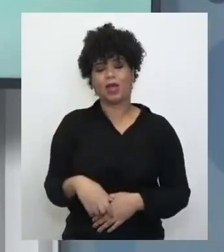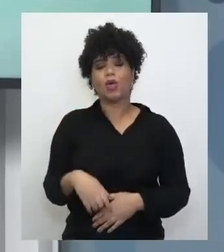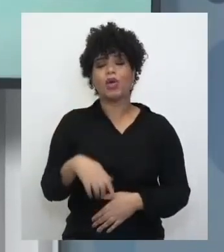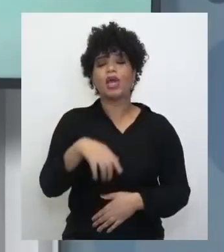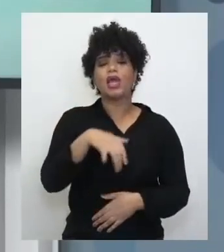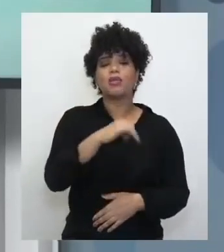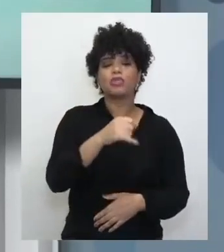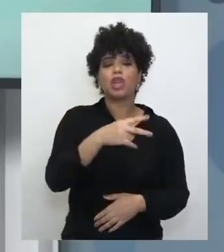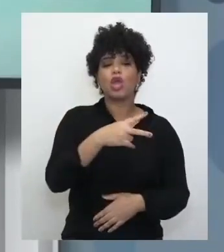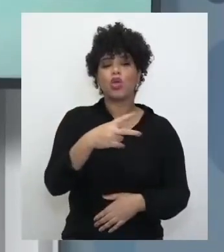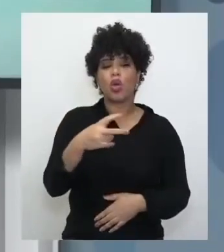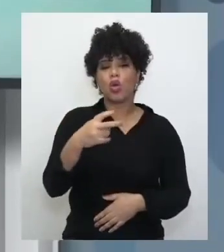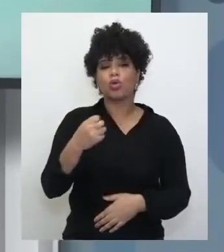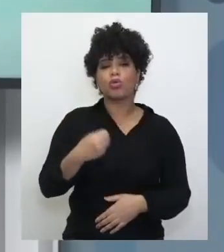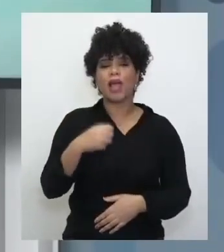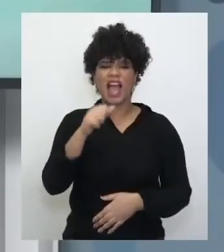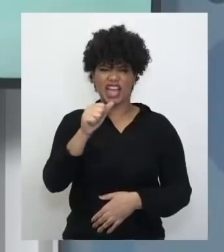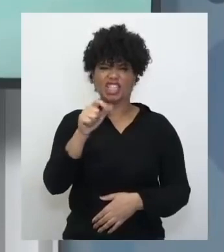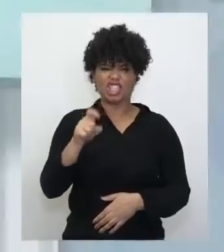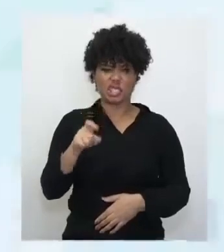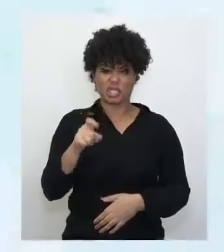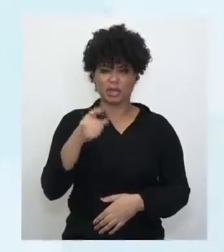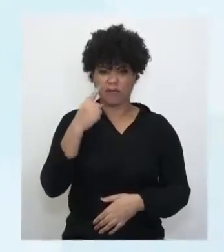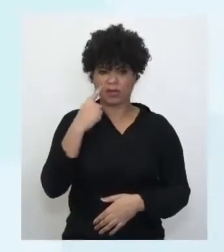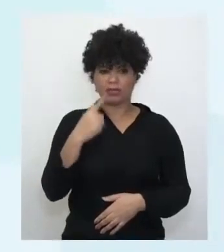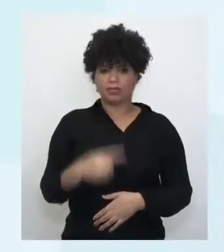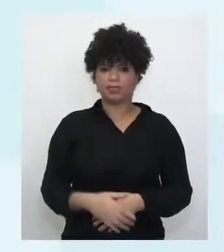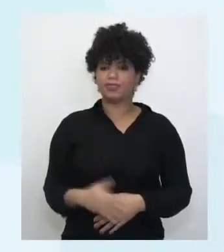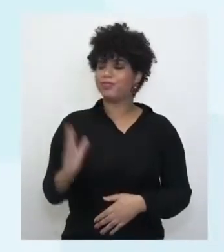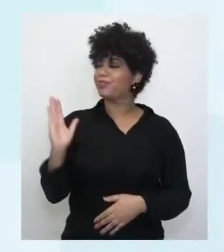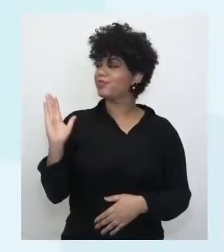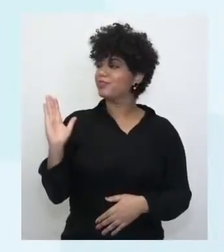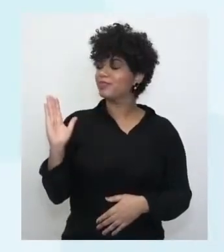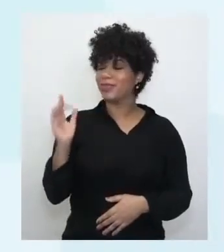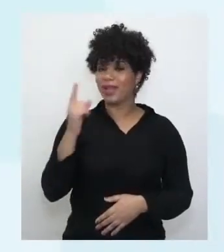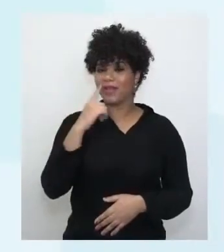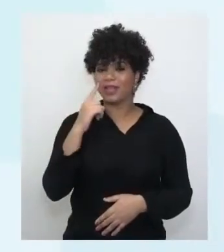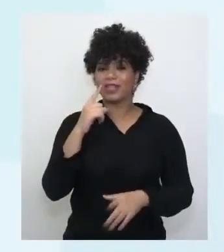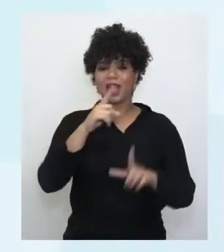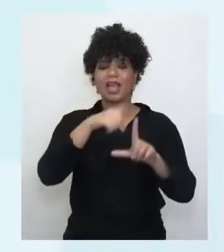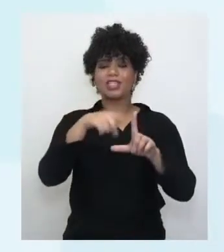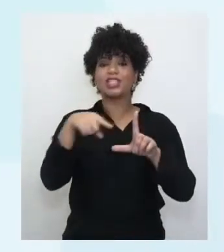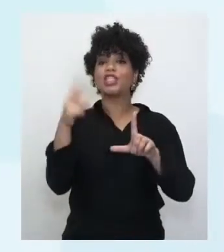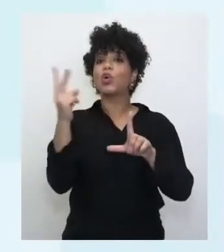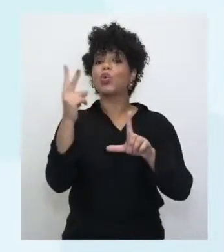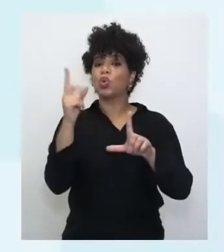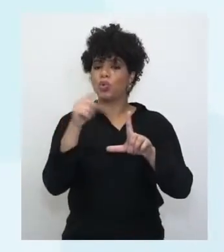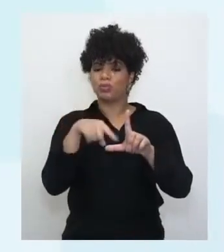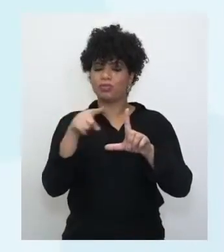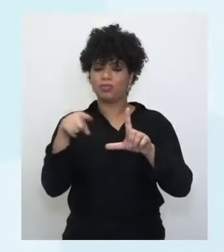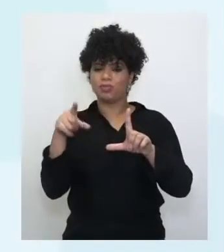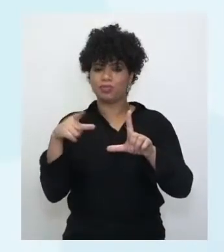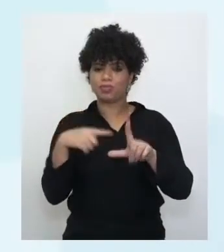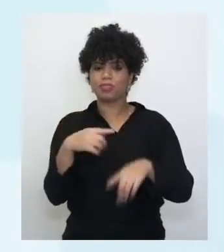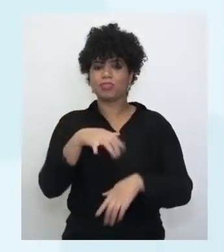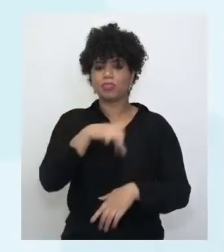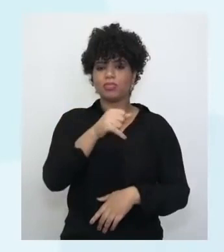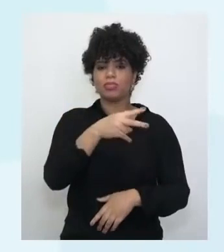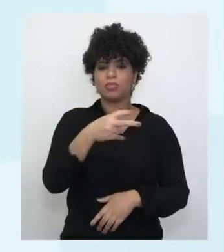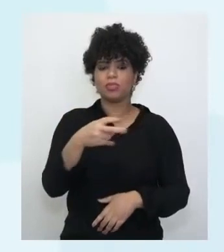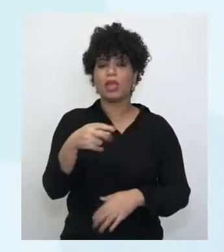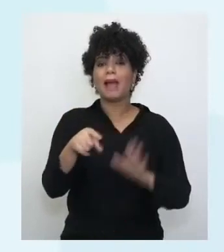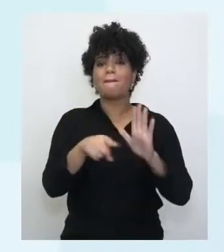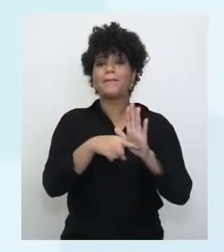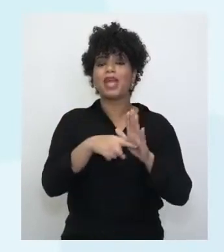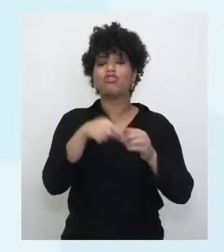um número vezes x, a x que a gente fala. Então pode voltar, ó, o segundo gráfico, y igual a menos 2/3 vezes